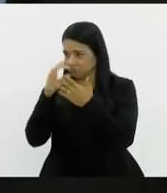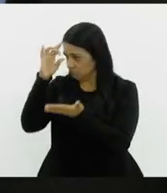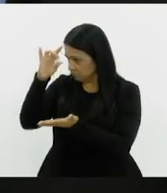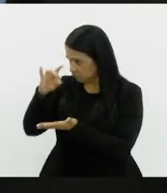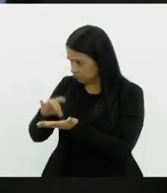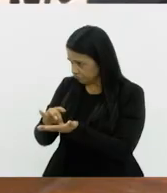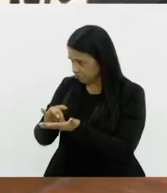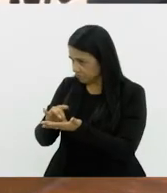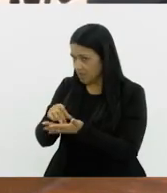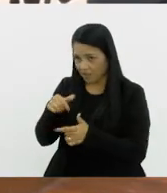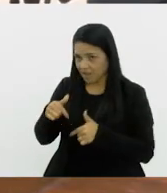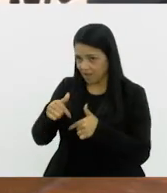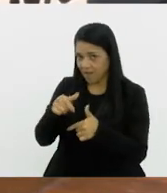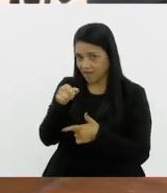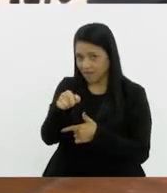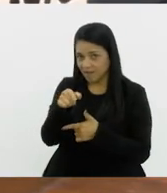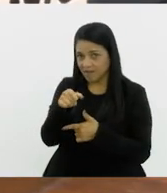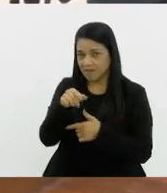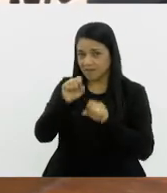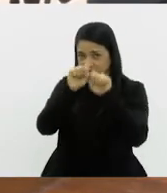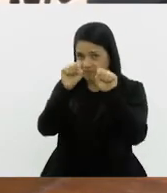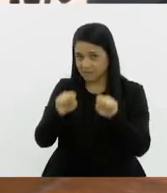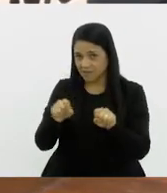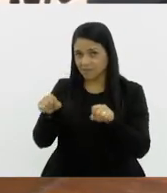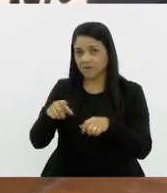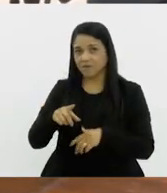esse funcionamento desse sistema? O senhor Davi,